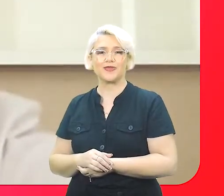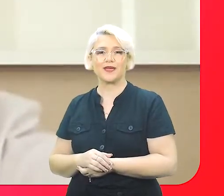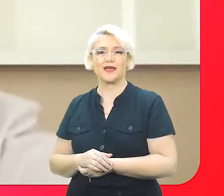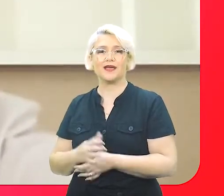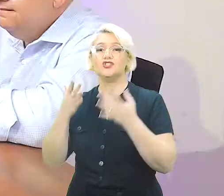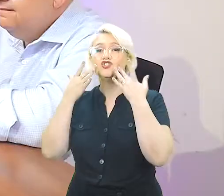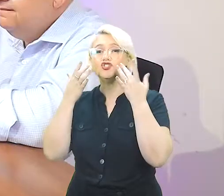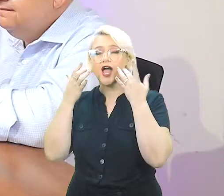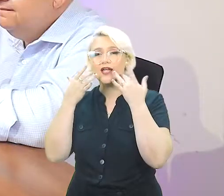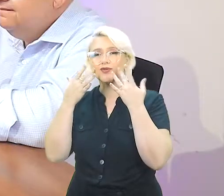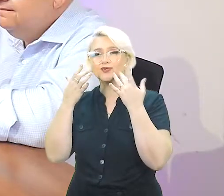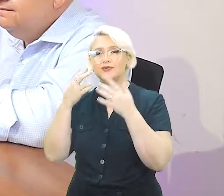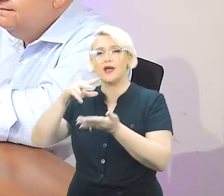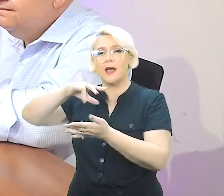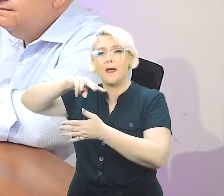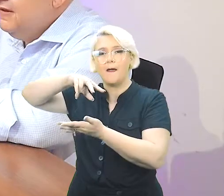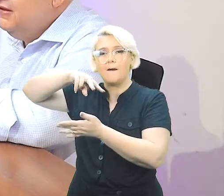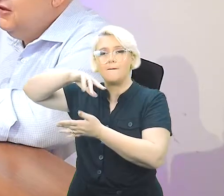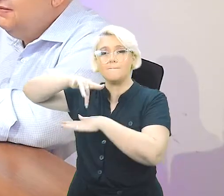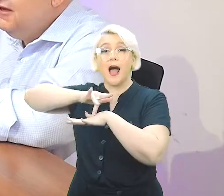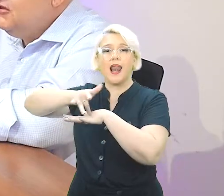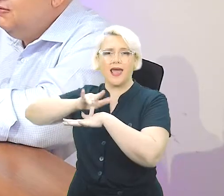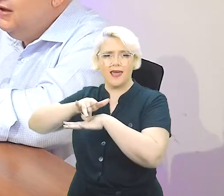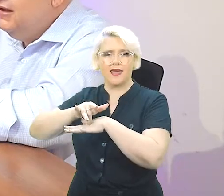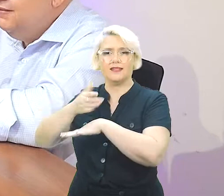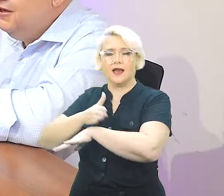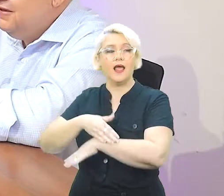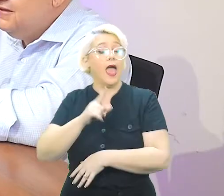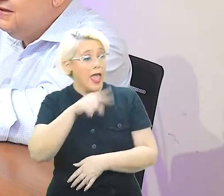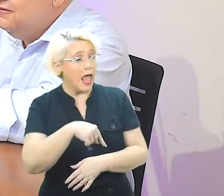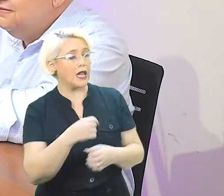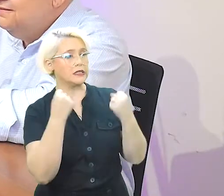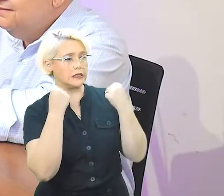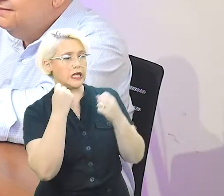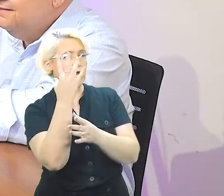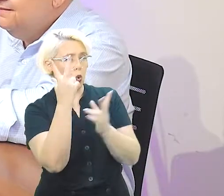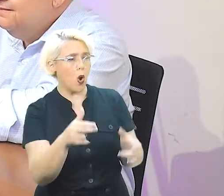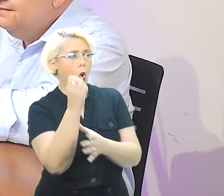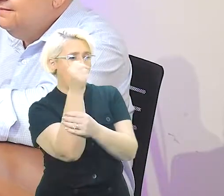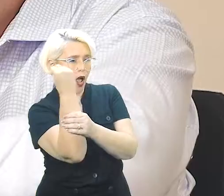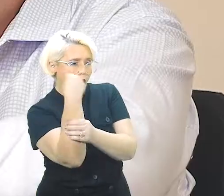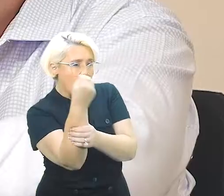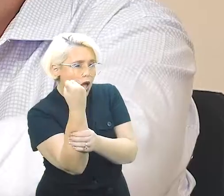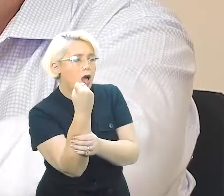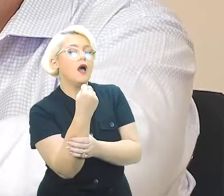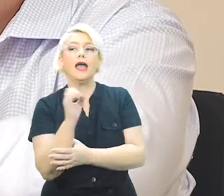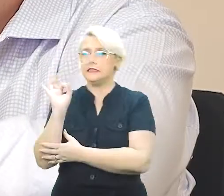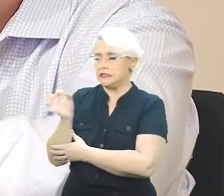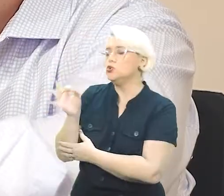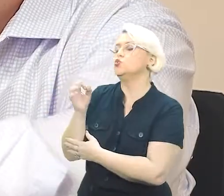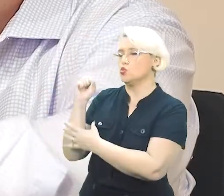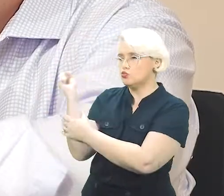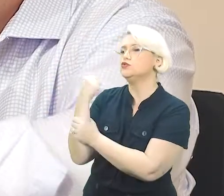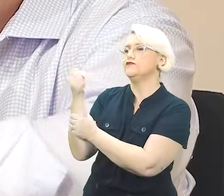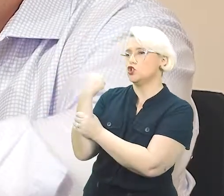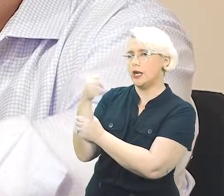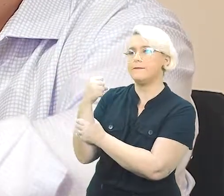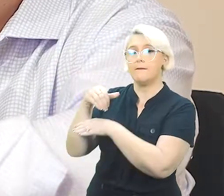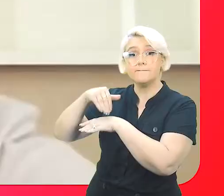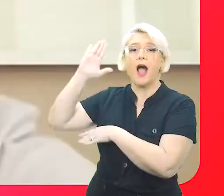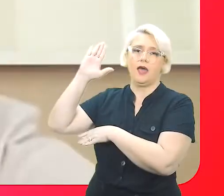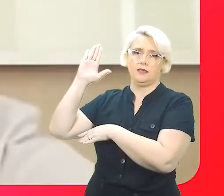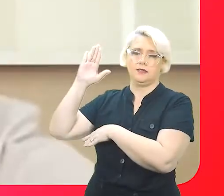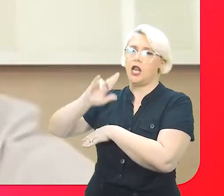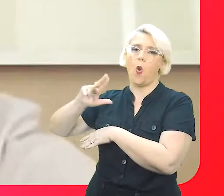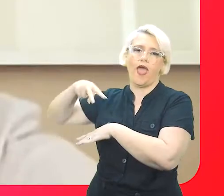de bailado do Teatro Municipal. Então era mais como uma reabilitação. Uma reabilitação. Exato. Mais